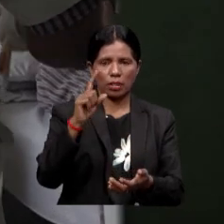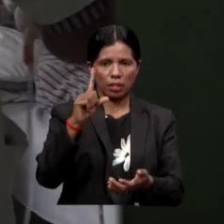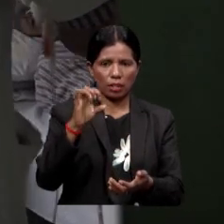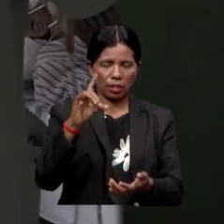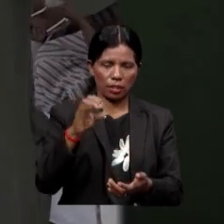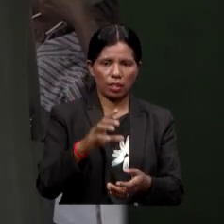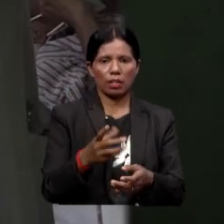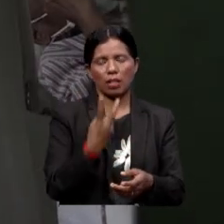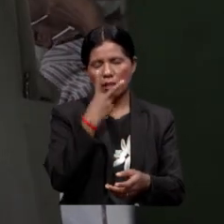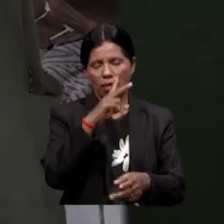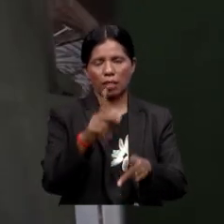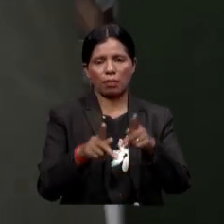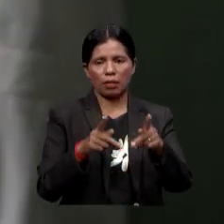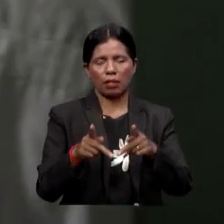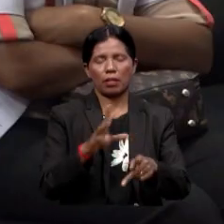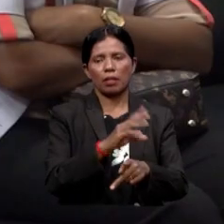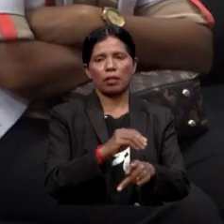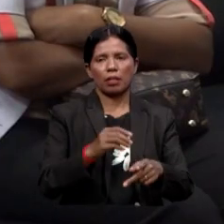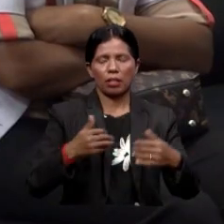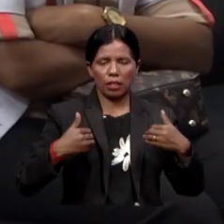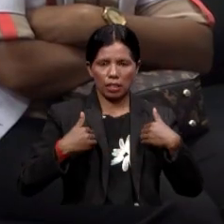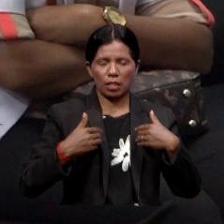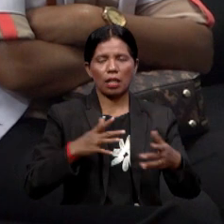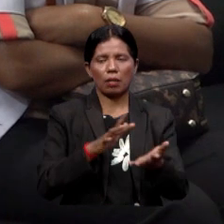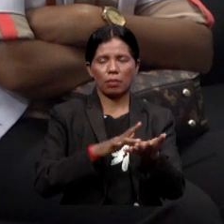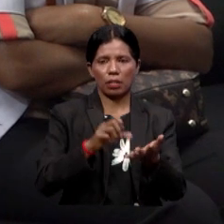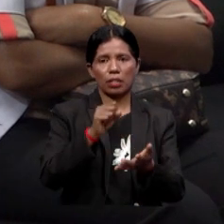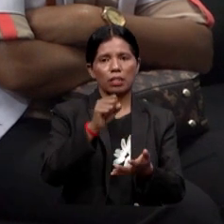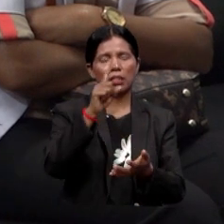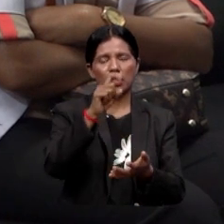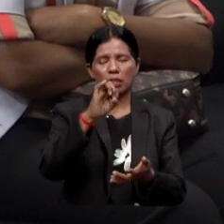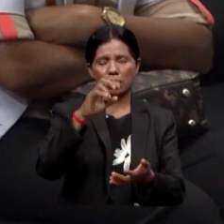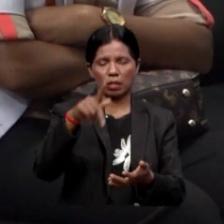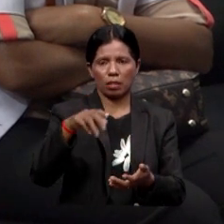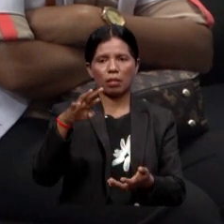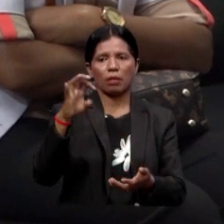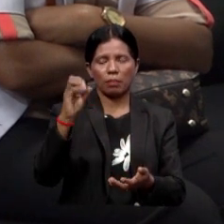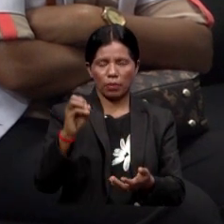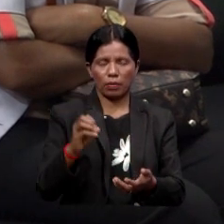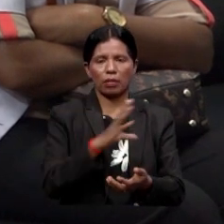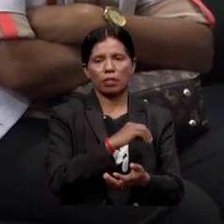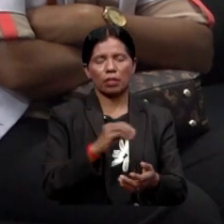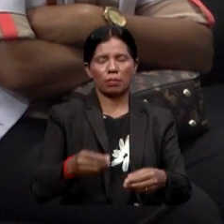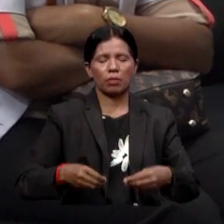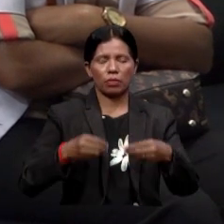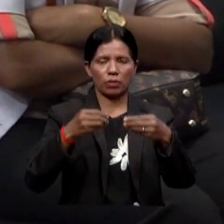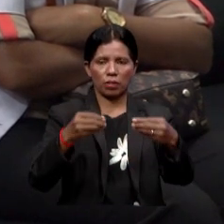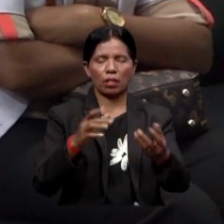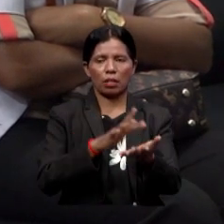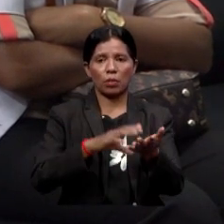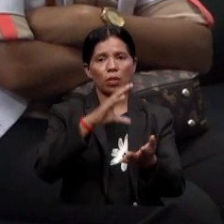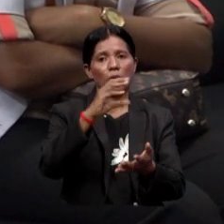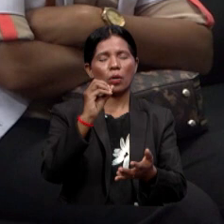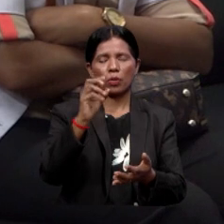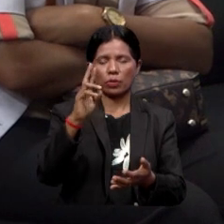da paciente em condição estômago, tamba ia moro que não era cipro, né? Ela do dia com estômago, então me for falar ira cotrimoxazol, né? Para